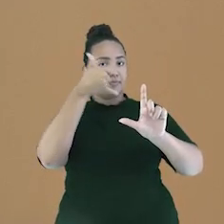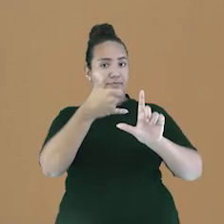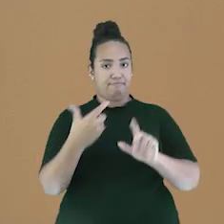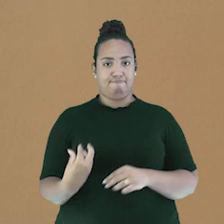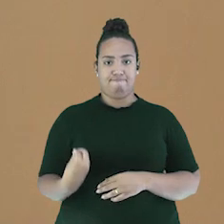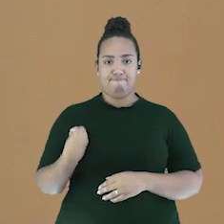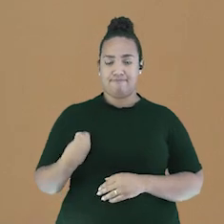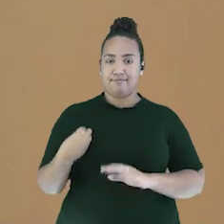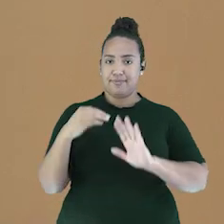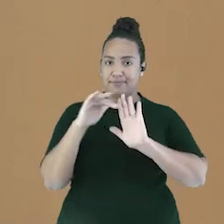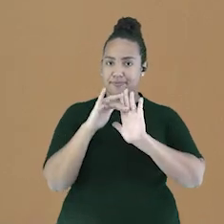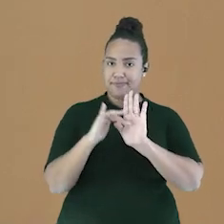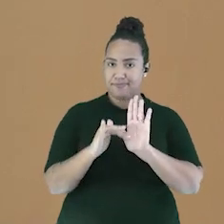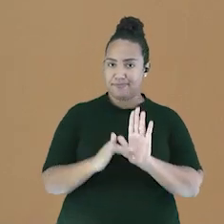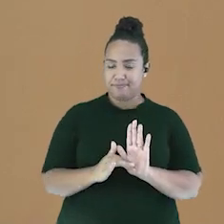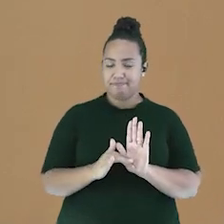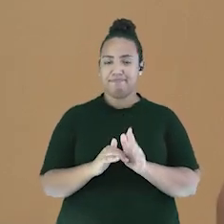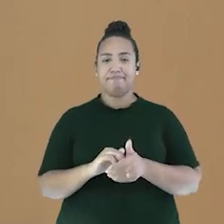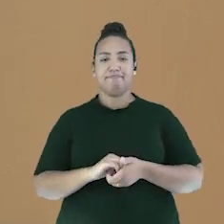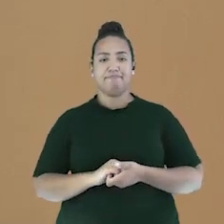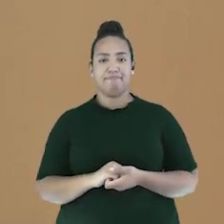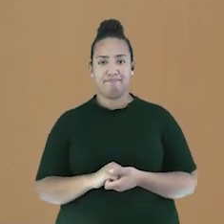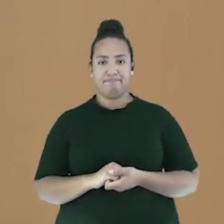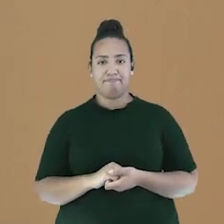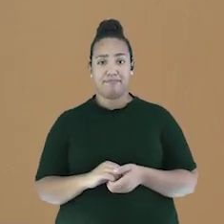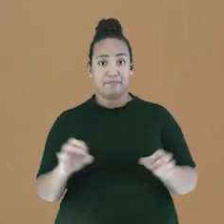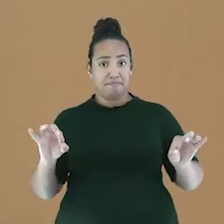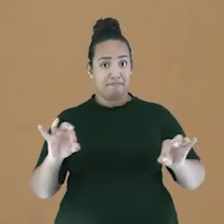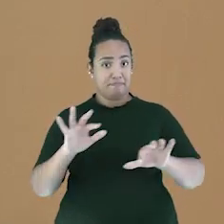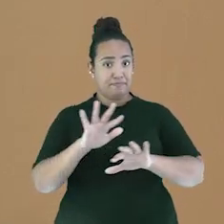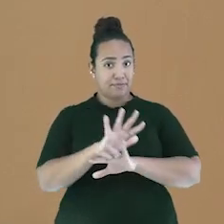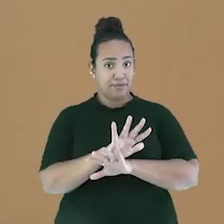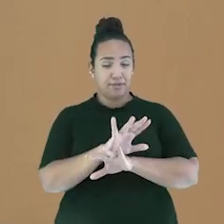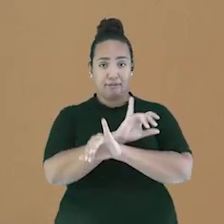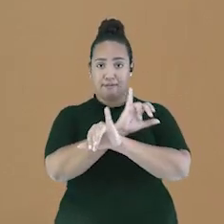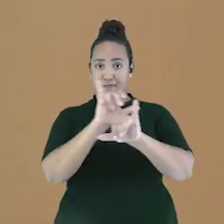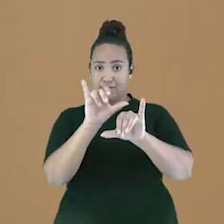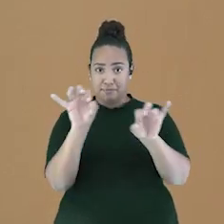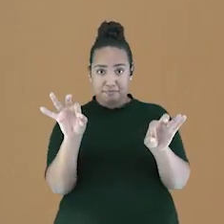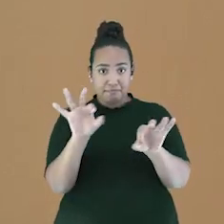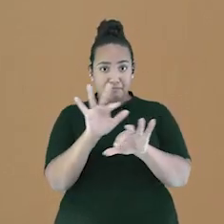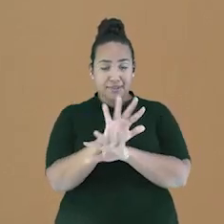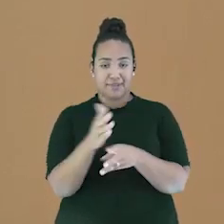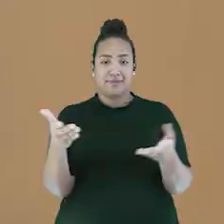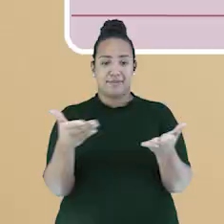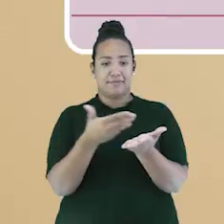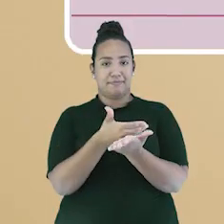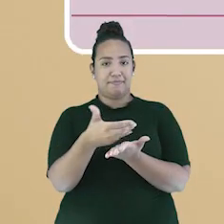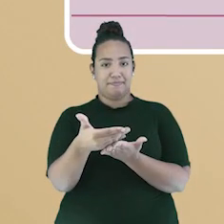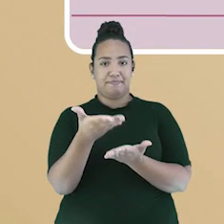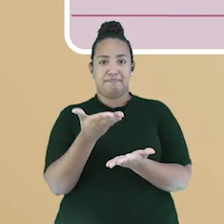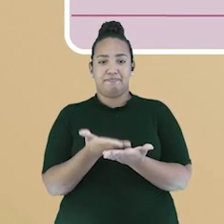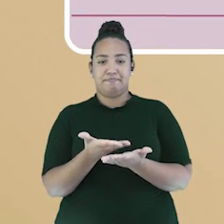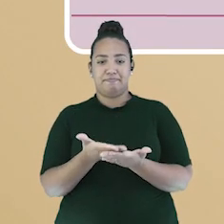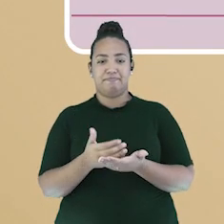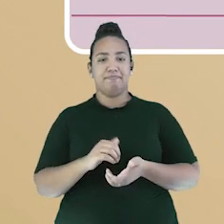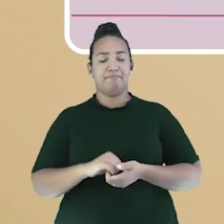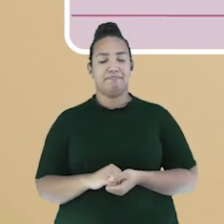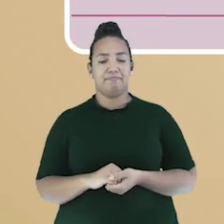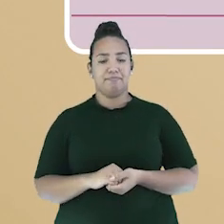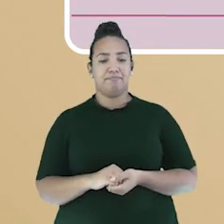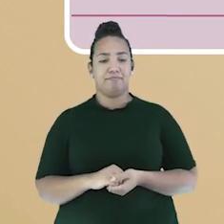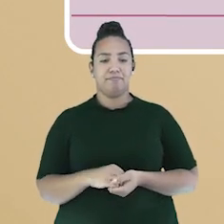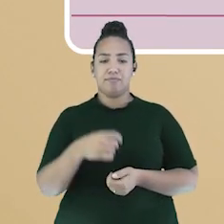a sua participação nessa aula pronto recado dado vamos para nossa aula será que os nossos